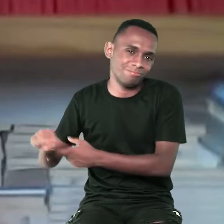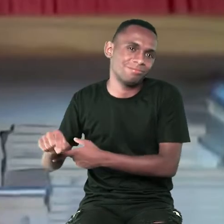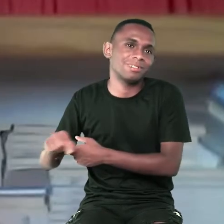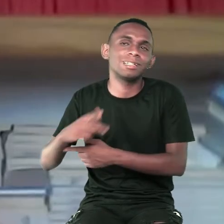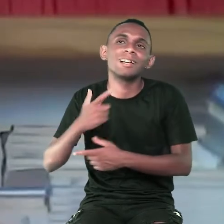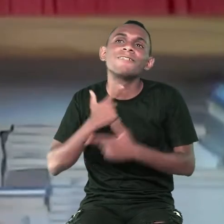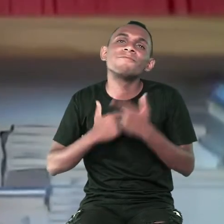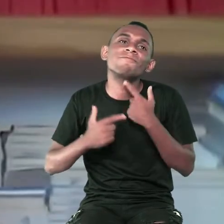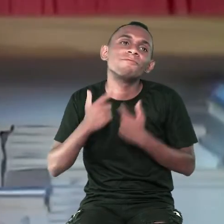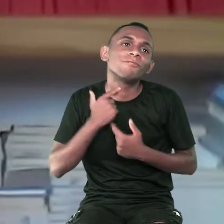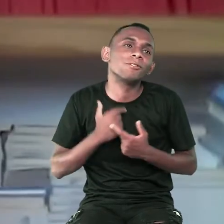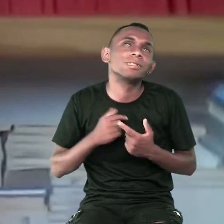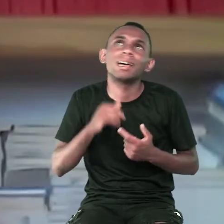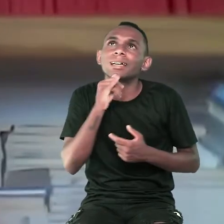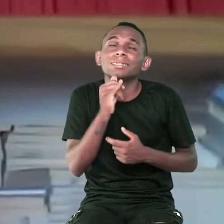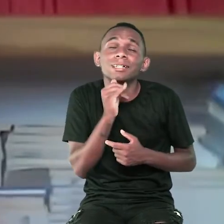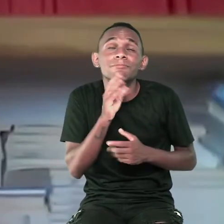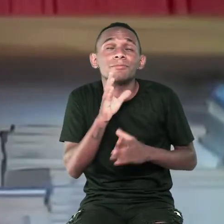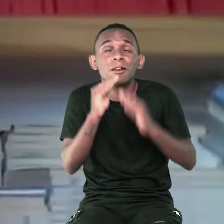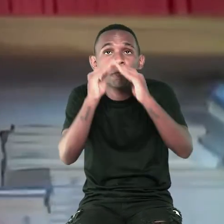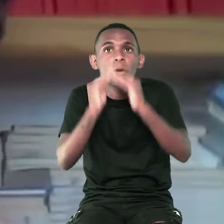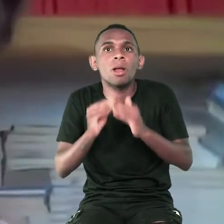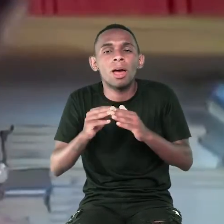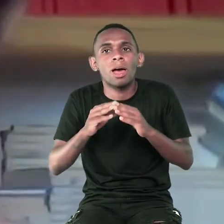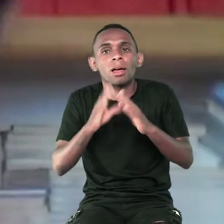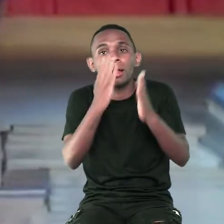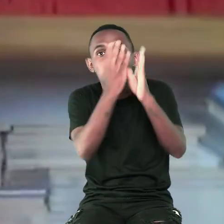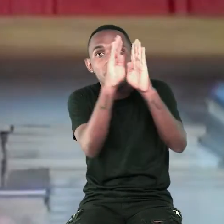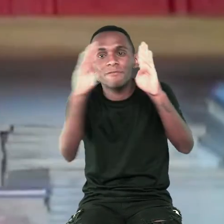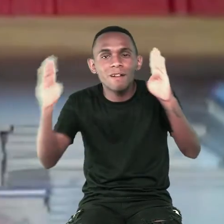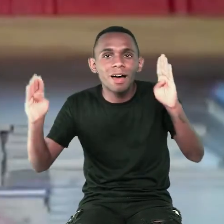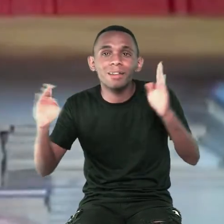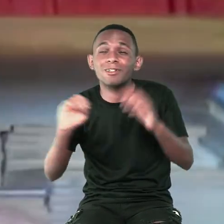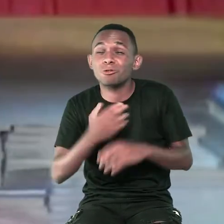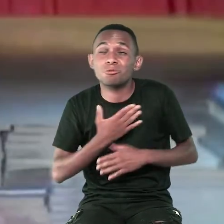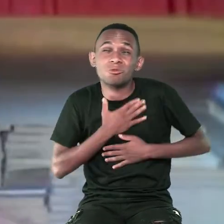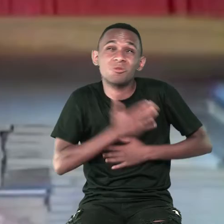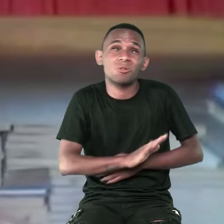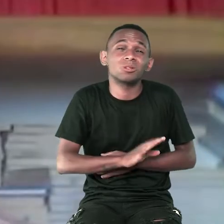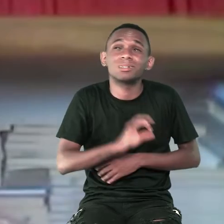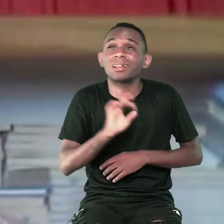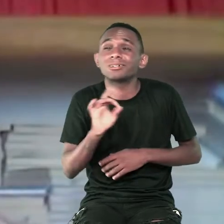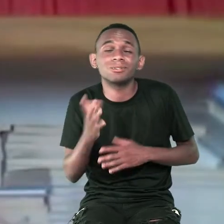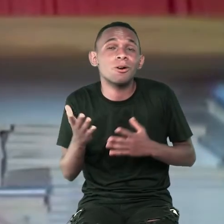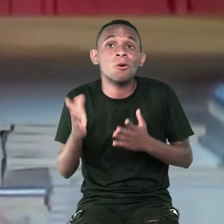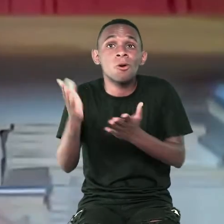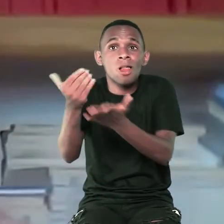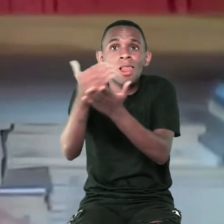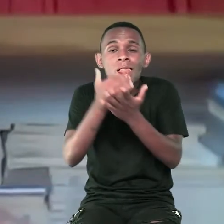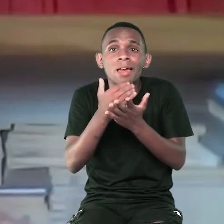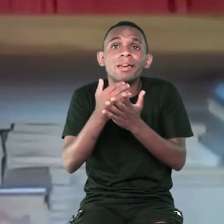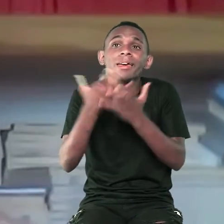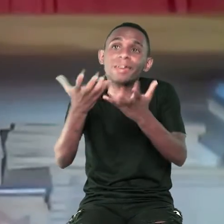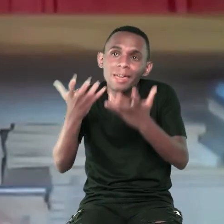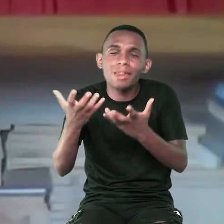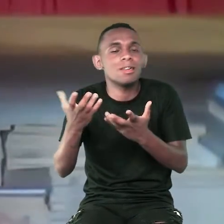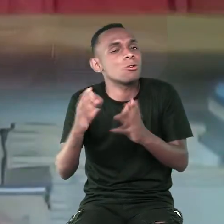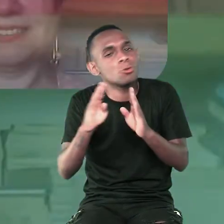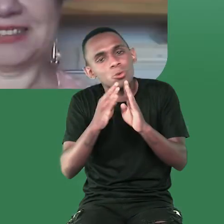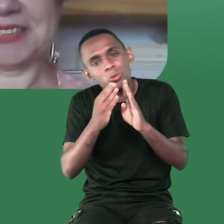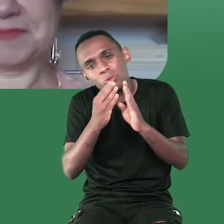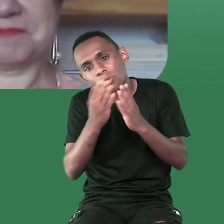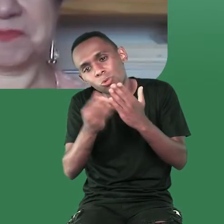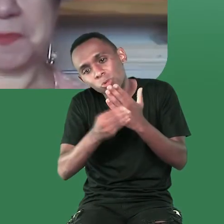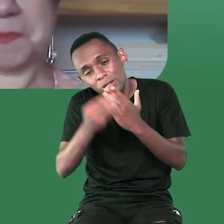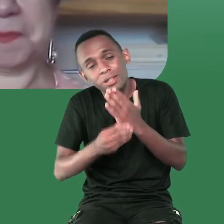morar dentro de uma livraria, ou de poder Sim, fechar a livraria e ficar lá só com os livros. você, Então,